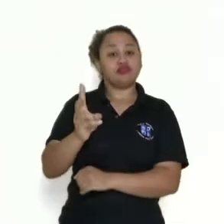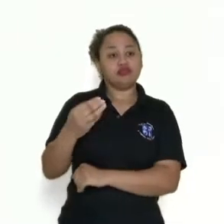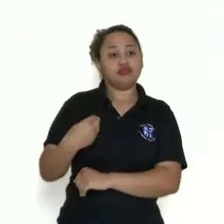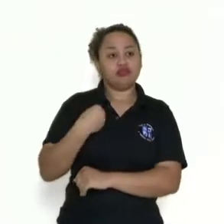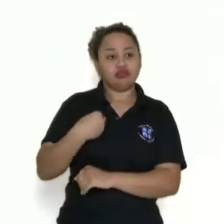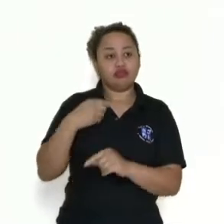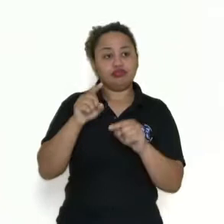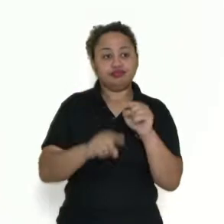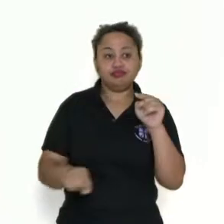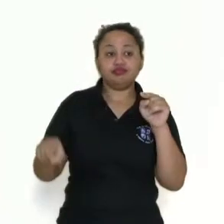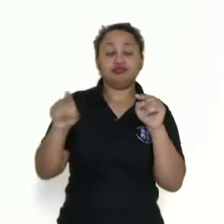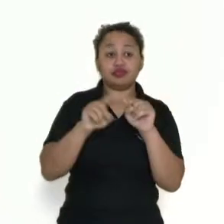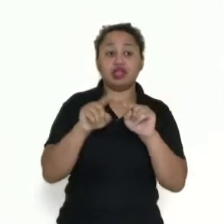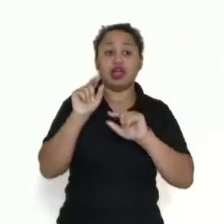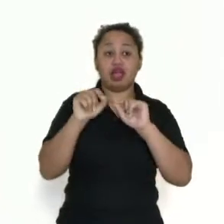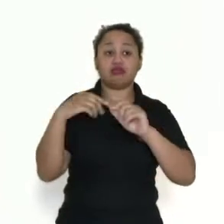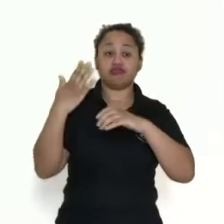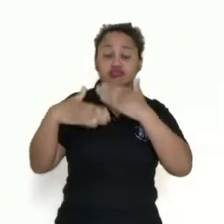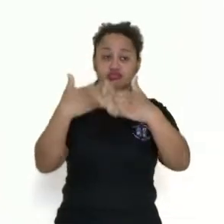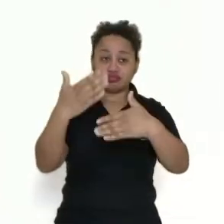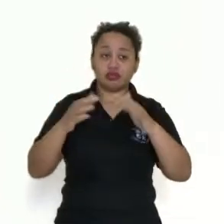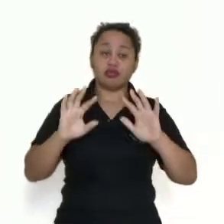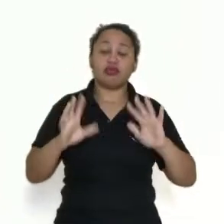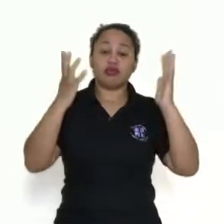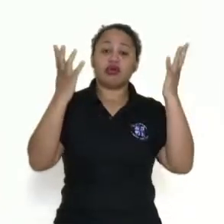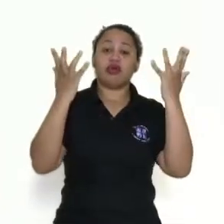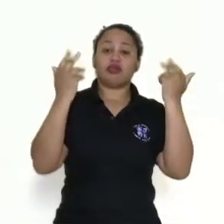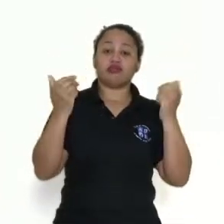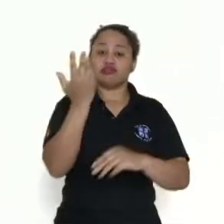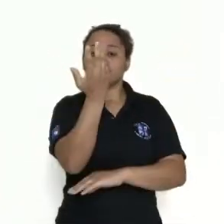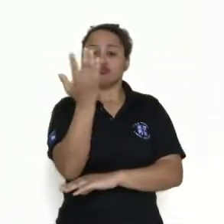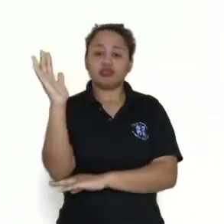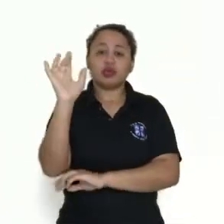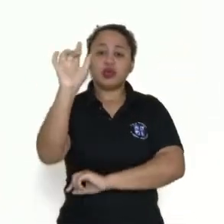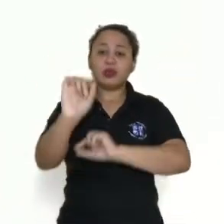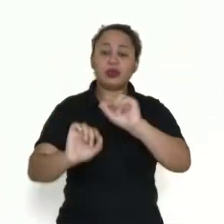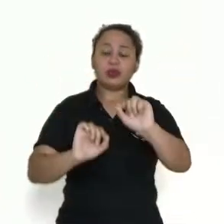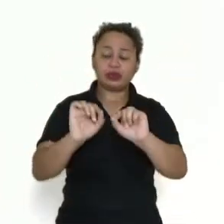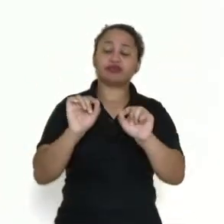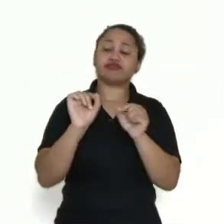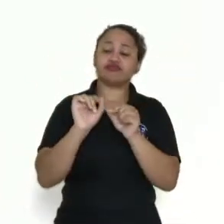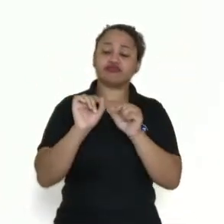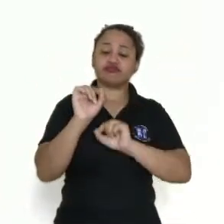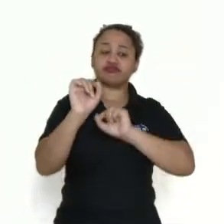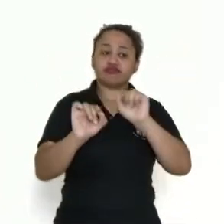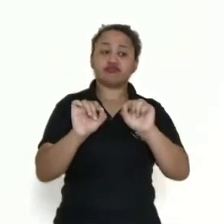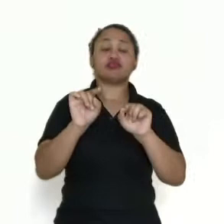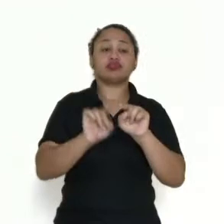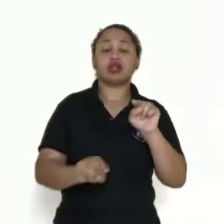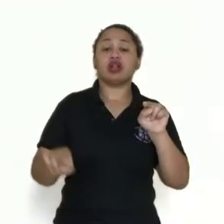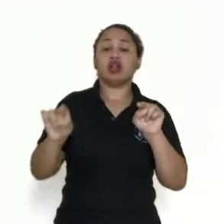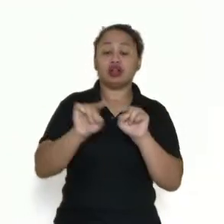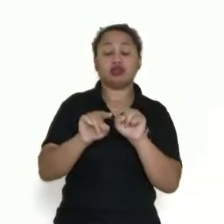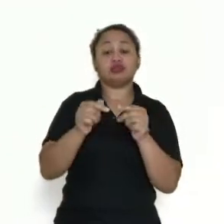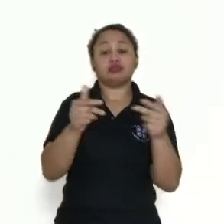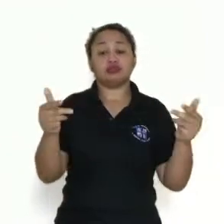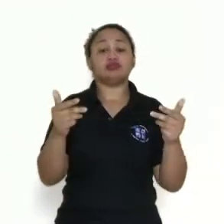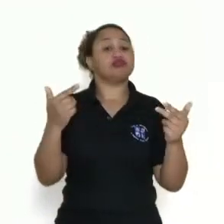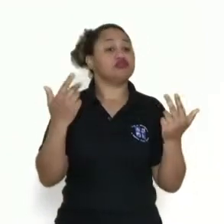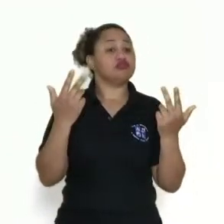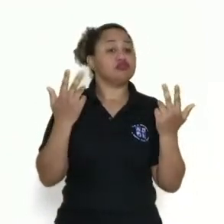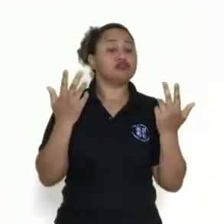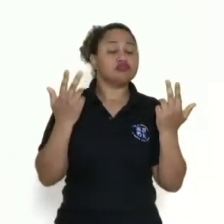ciclos biogeoquímicos são processos que ocorrem na natureza para garantir a reciclagem dos elementos químicos no